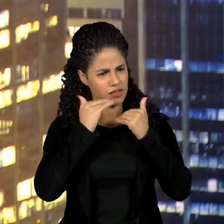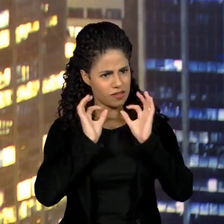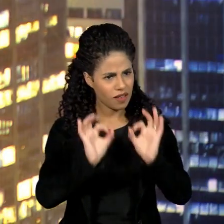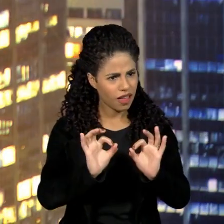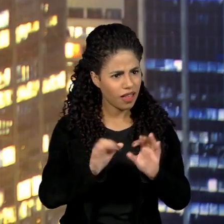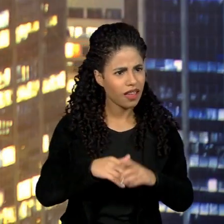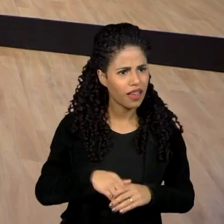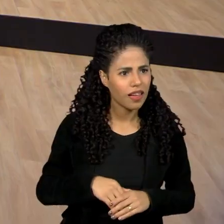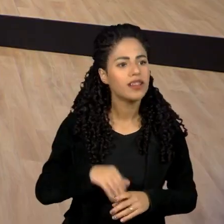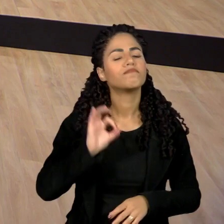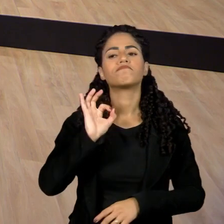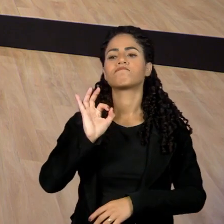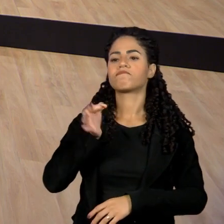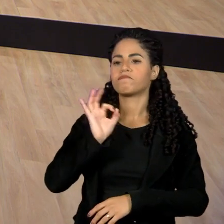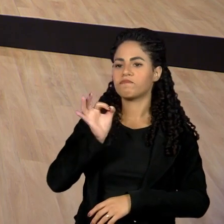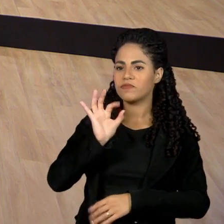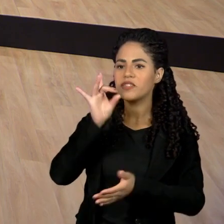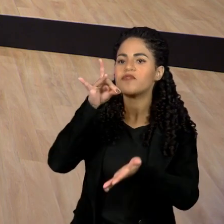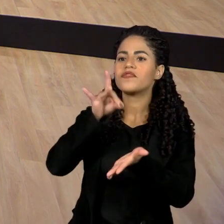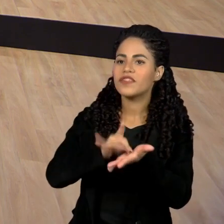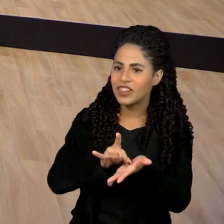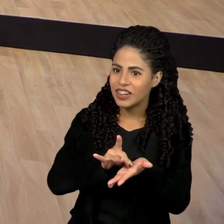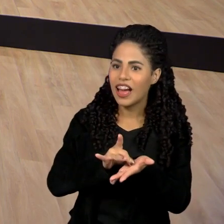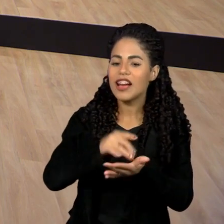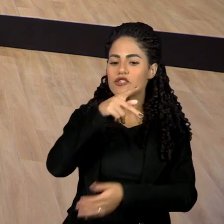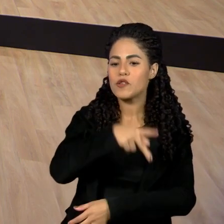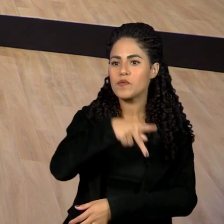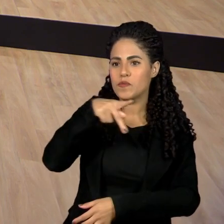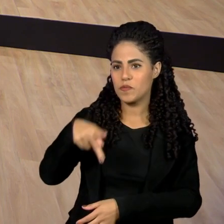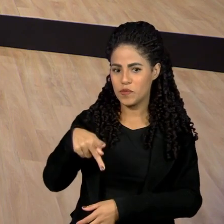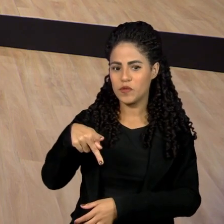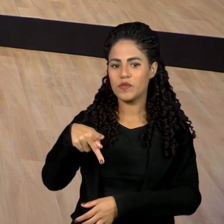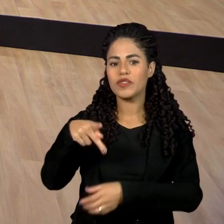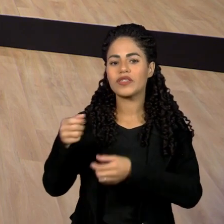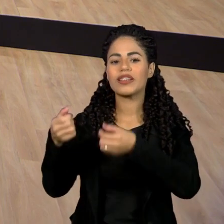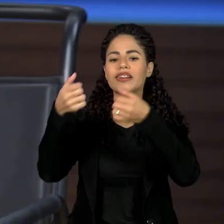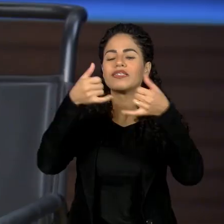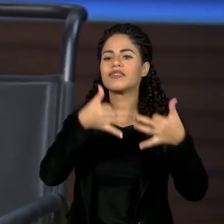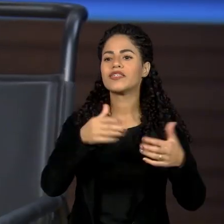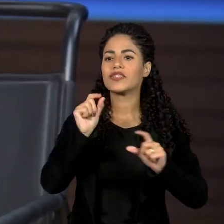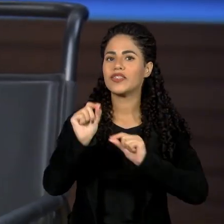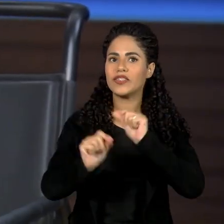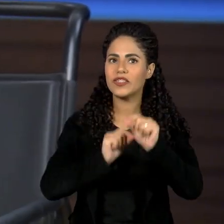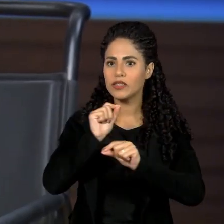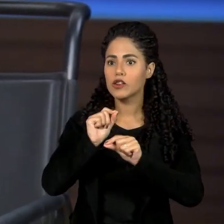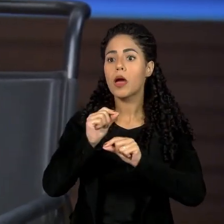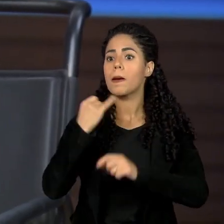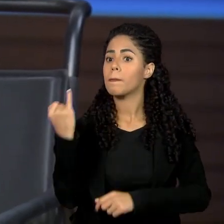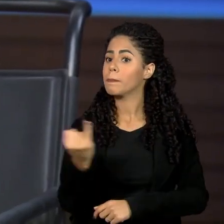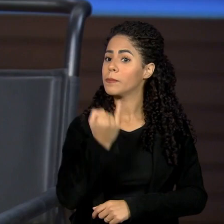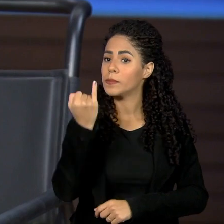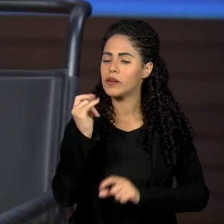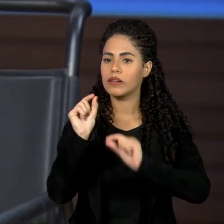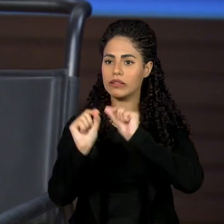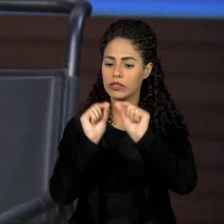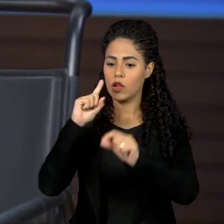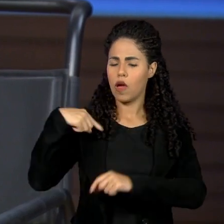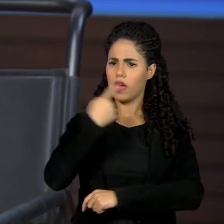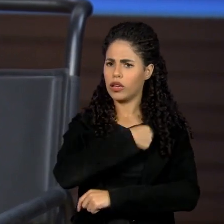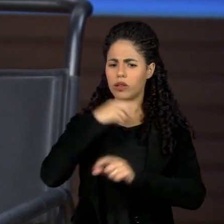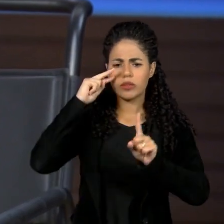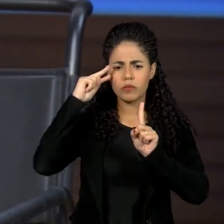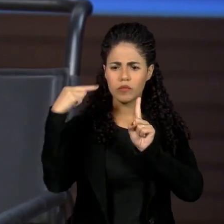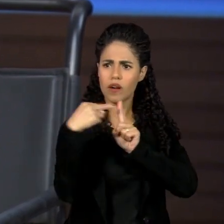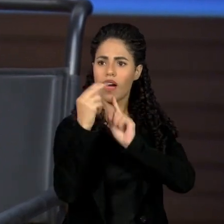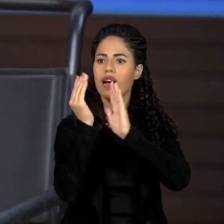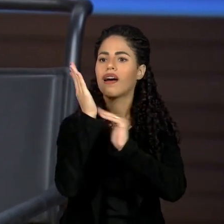Adriana? Exato, acho que a professora Celeste trouxe um ponto bastante importante, que a gente tem uma visão do